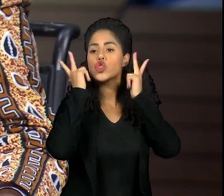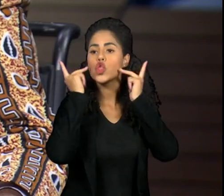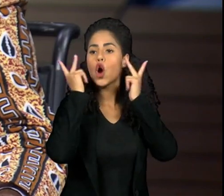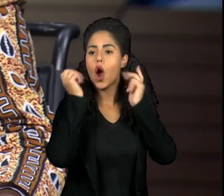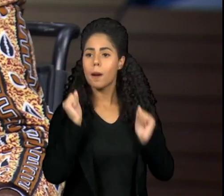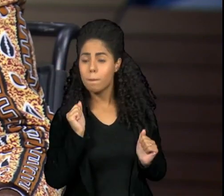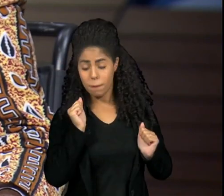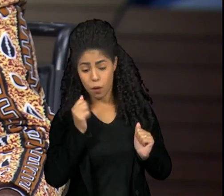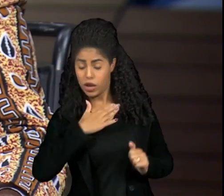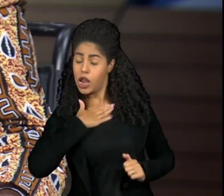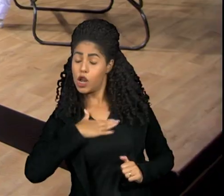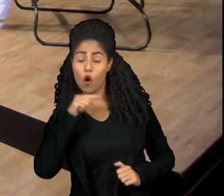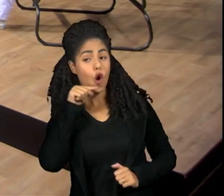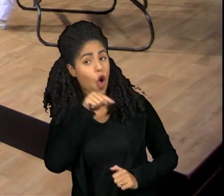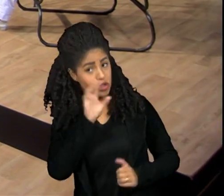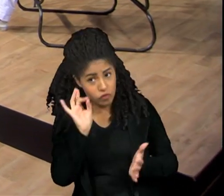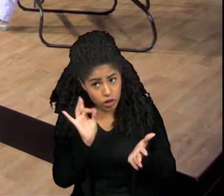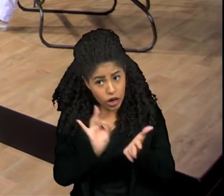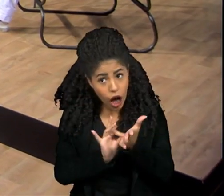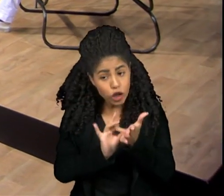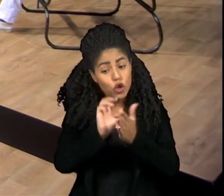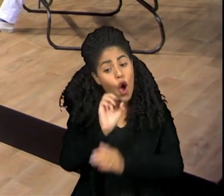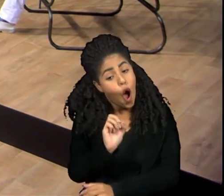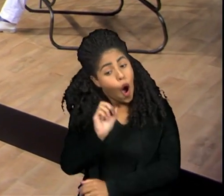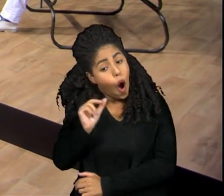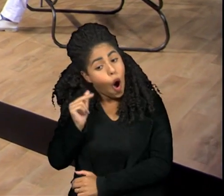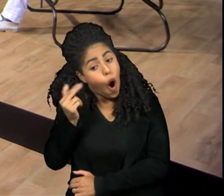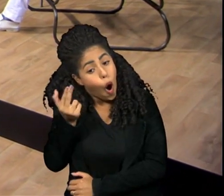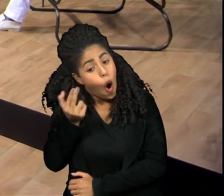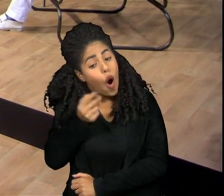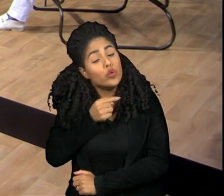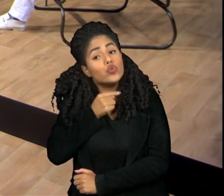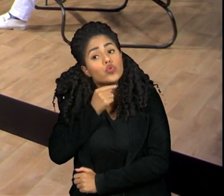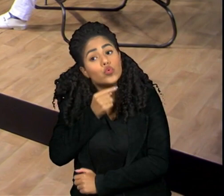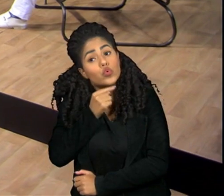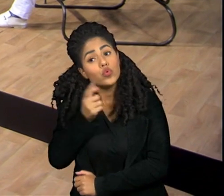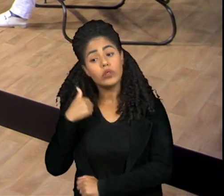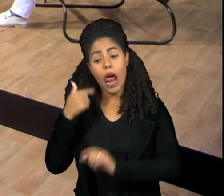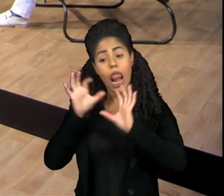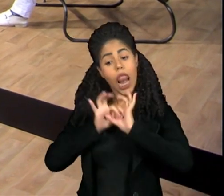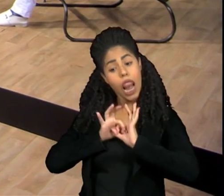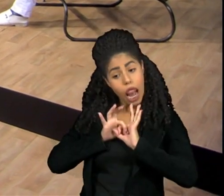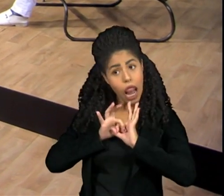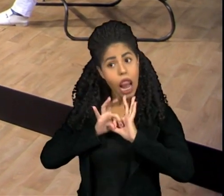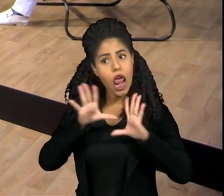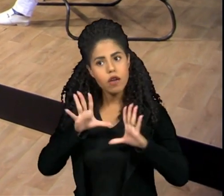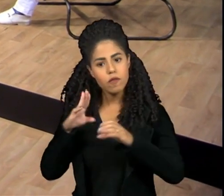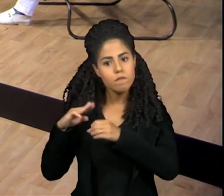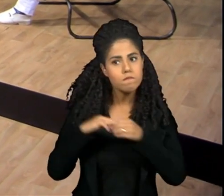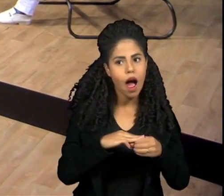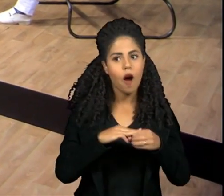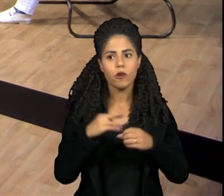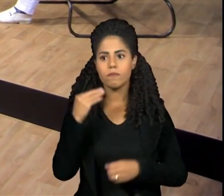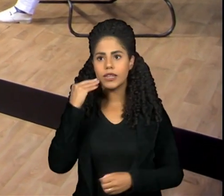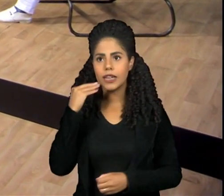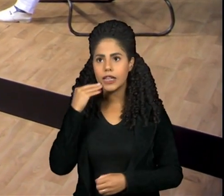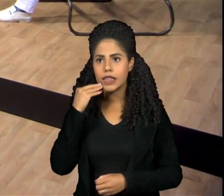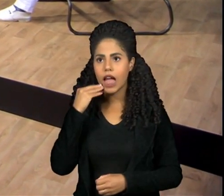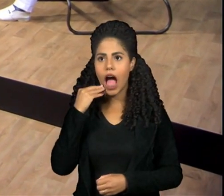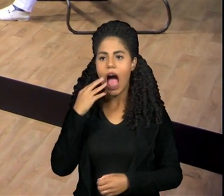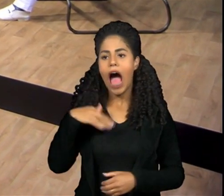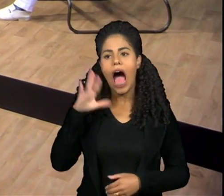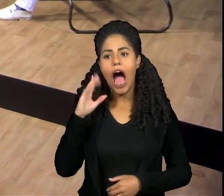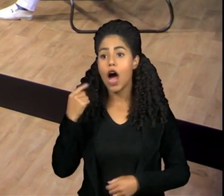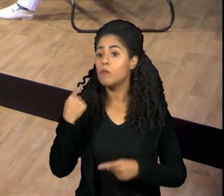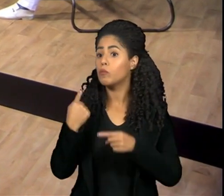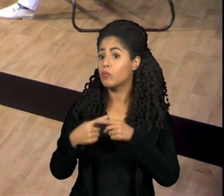do colonizador, ou se eles estão lá para o livre escolha, ou até para fugir um pouco da